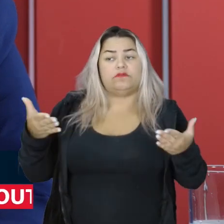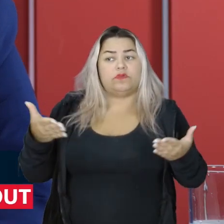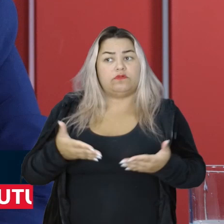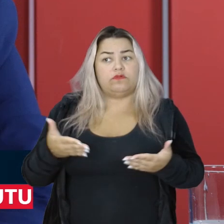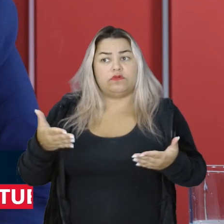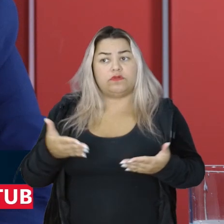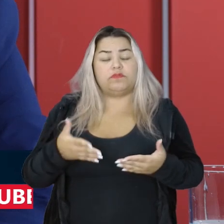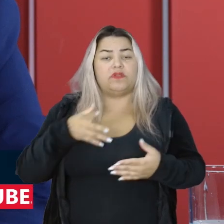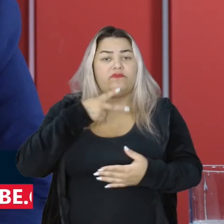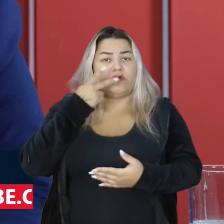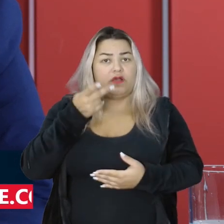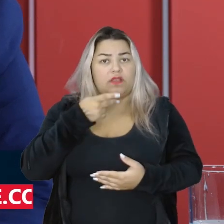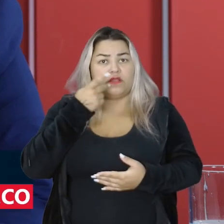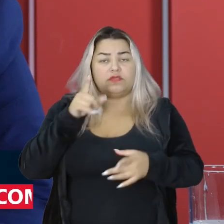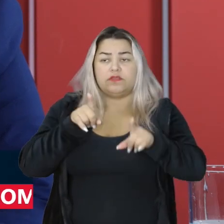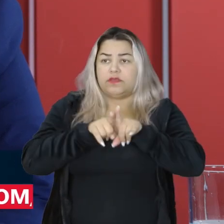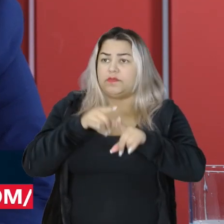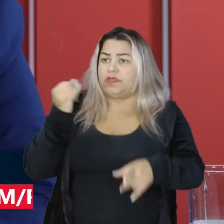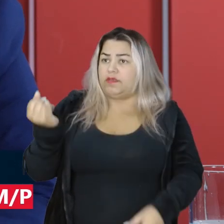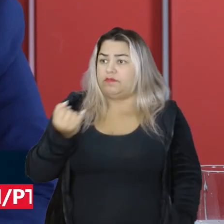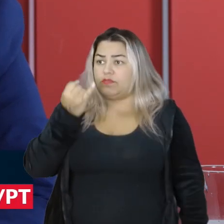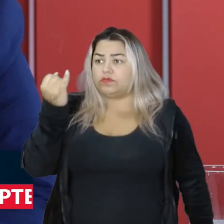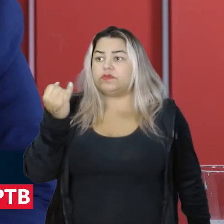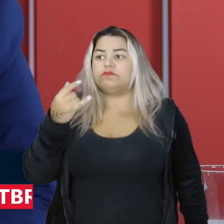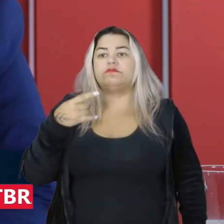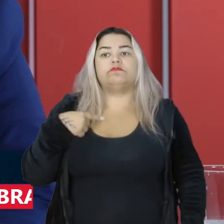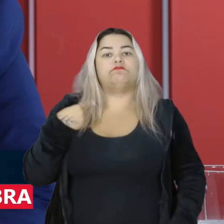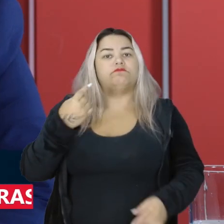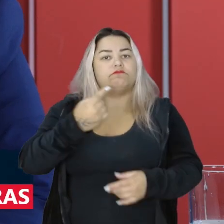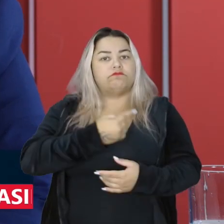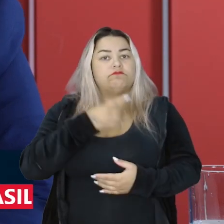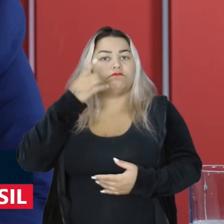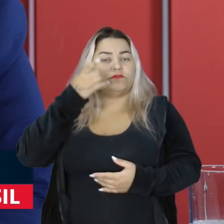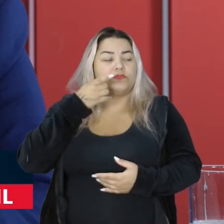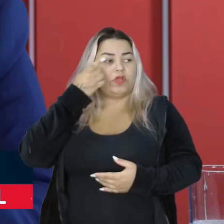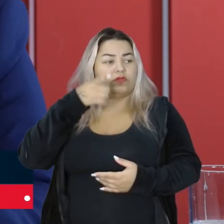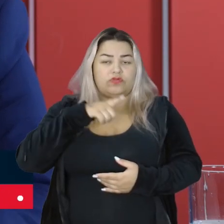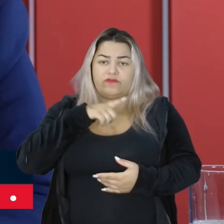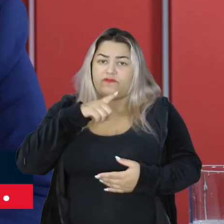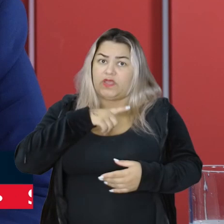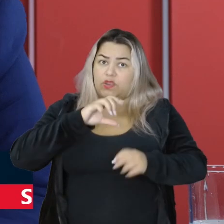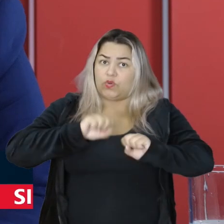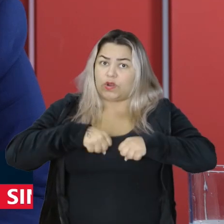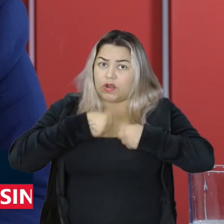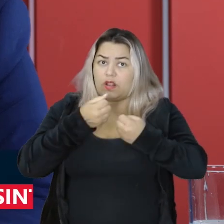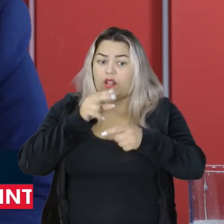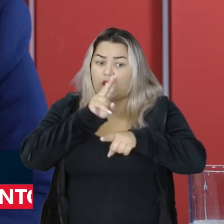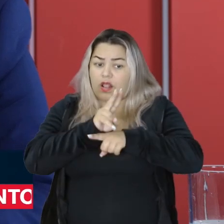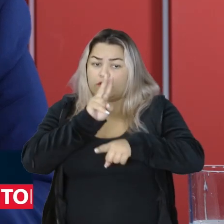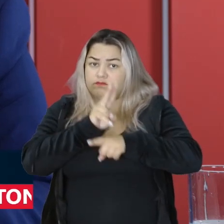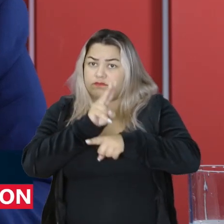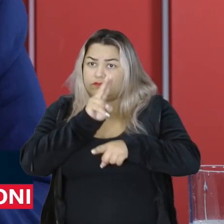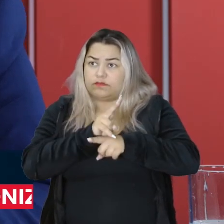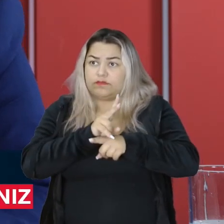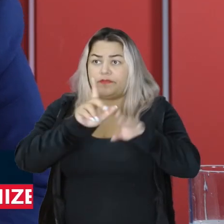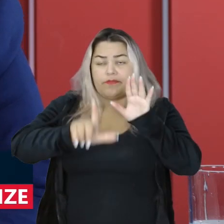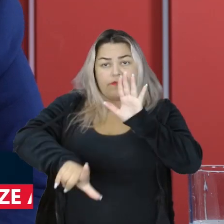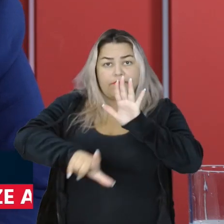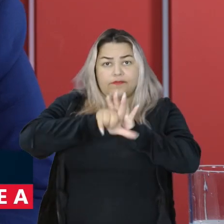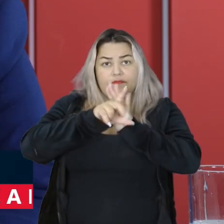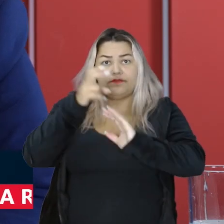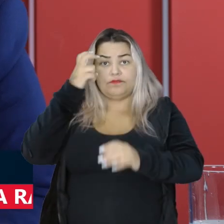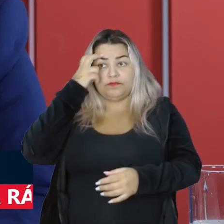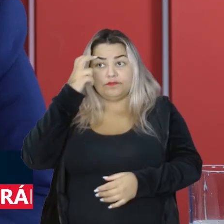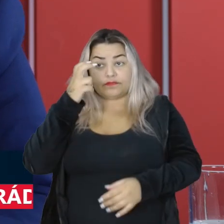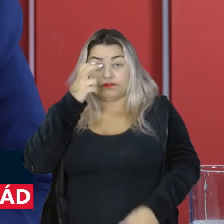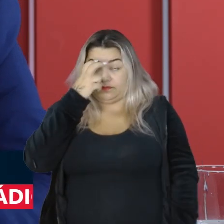poder citar a importância que os nossos parlamentares tiveram na defesa das leis da cultura. O senador